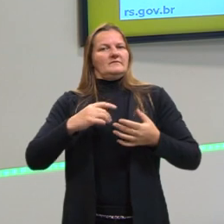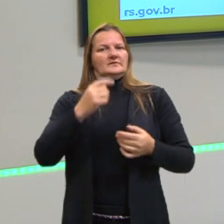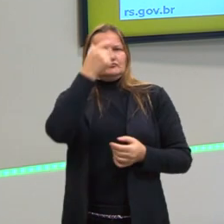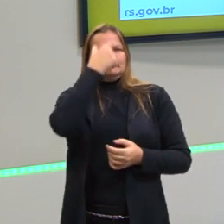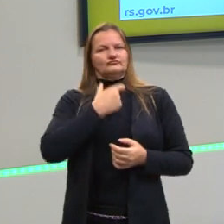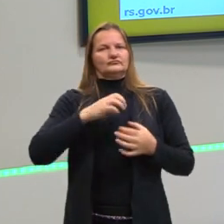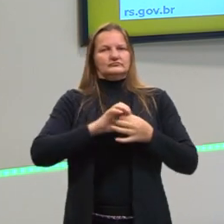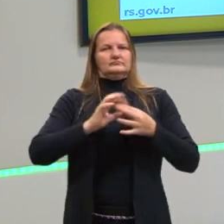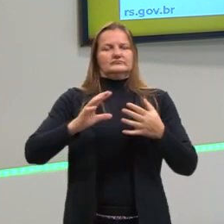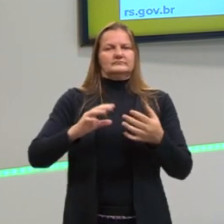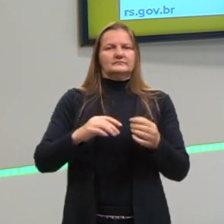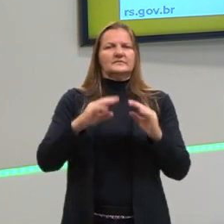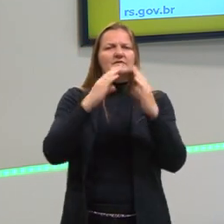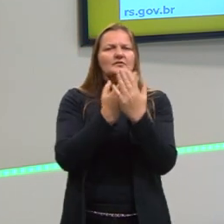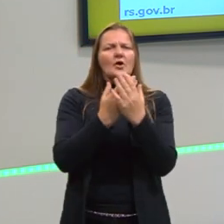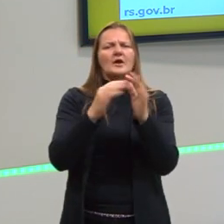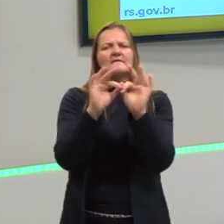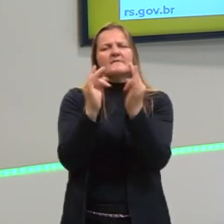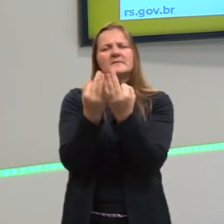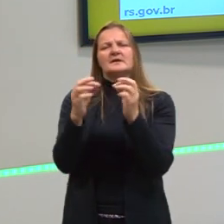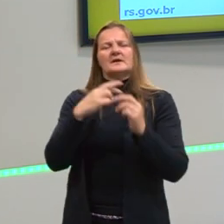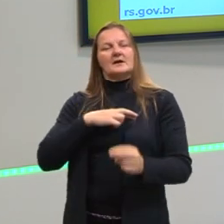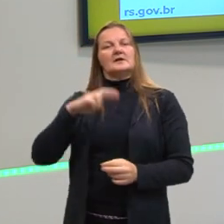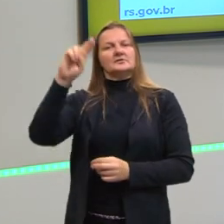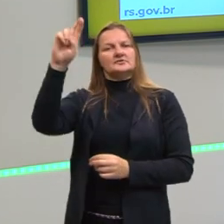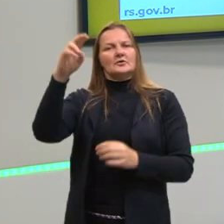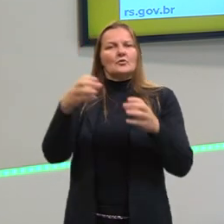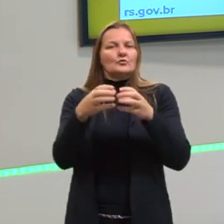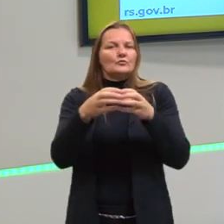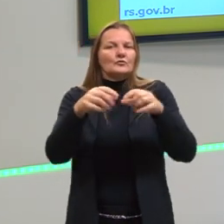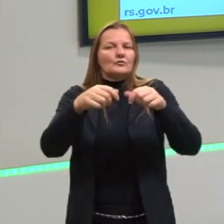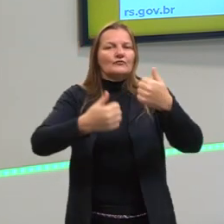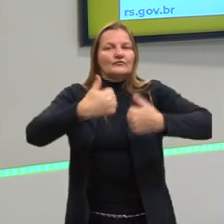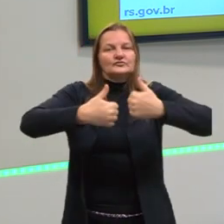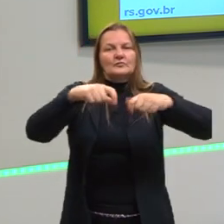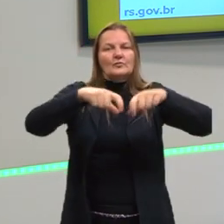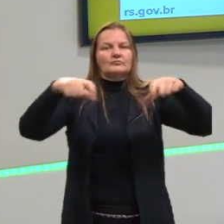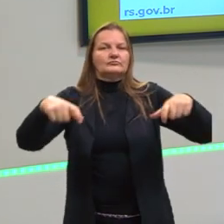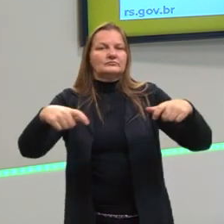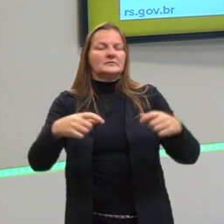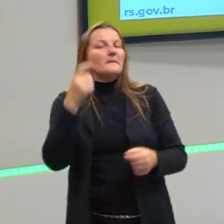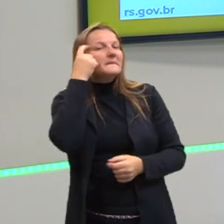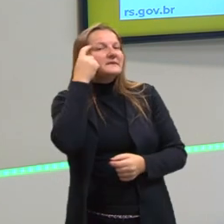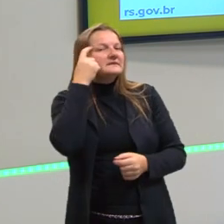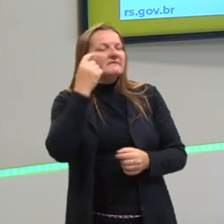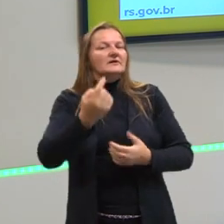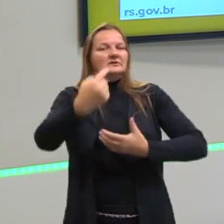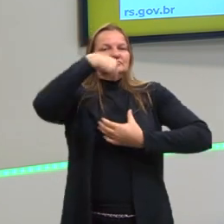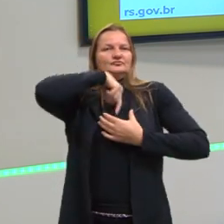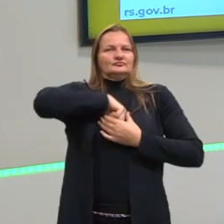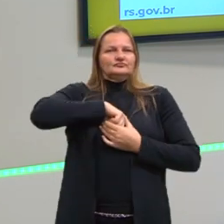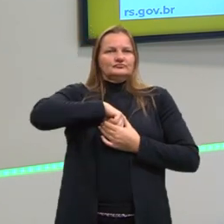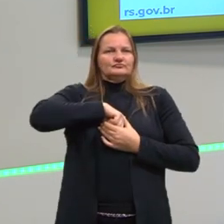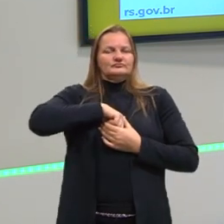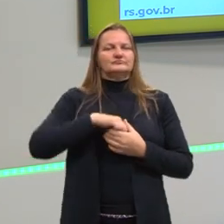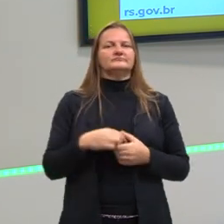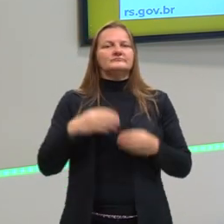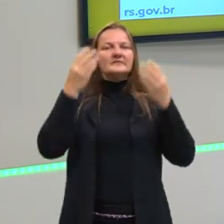estou agindo exatamente escola a família a religião o clube de futebol é exatamente aquilo que eu pensava na minha subjetividade